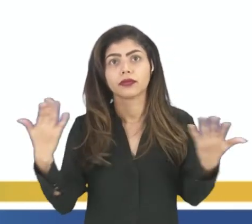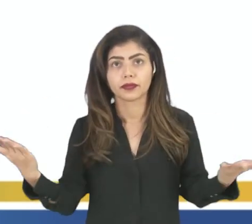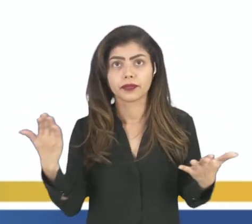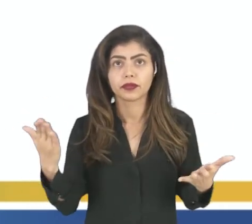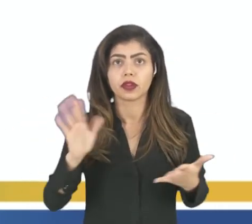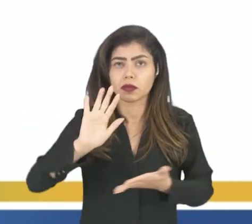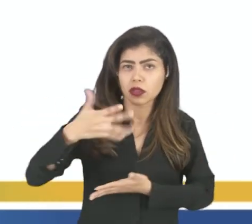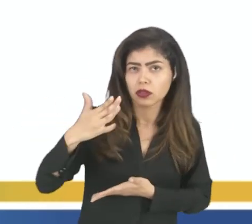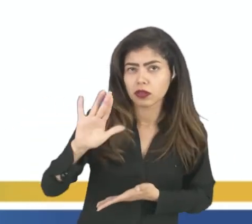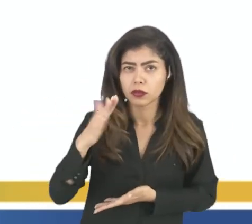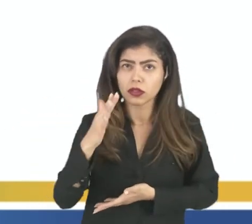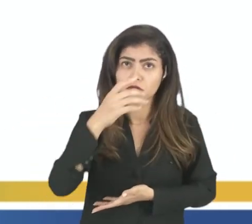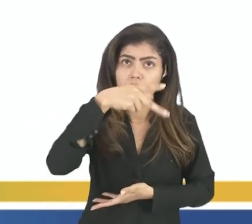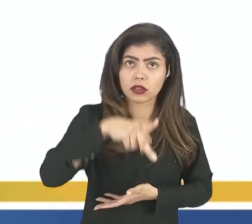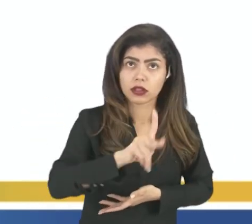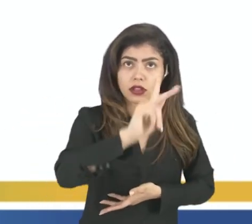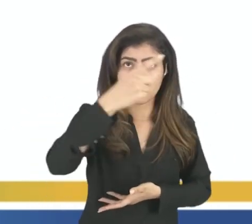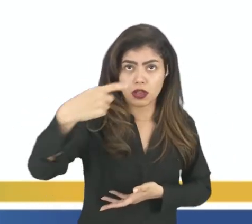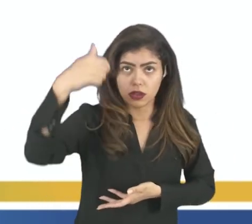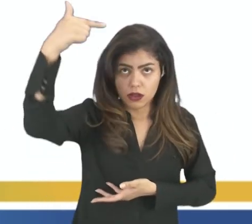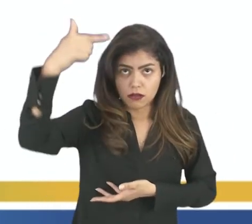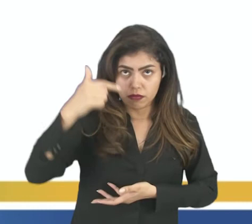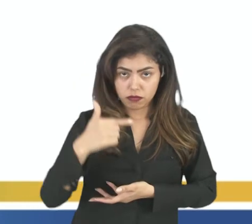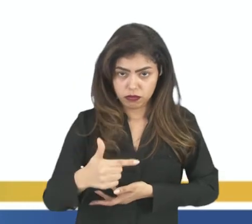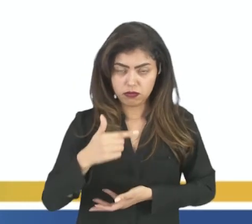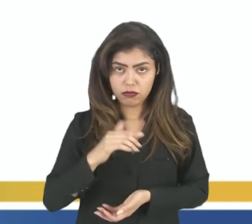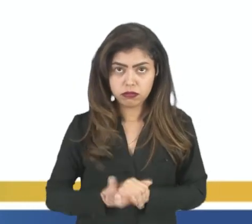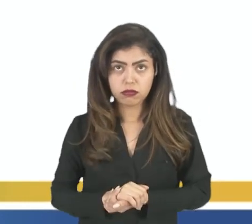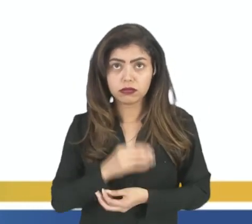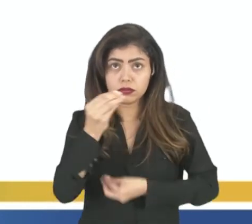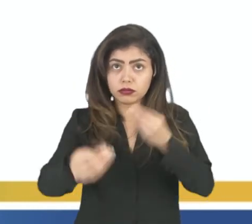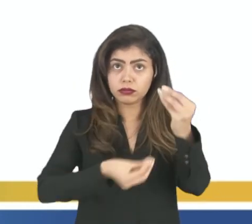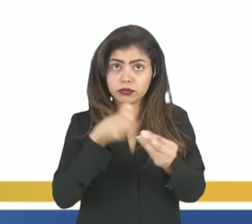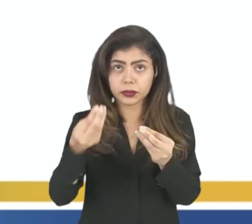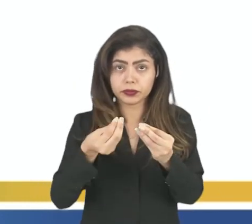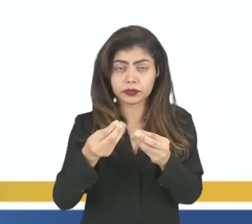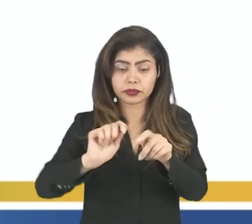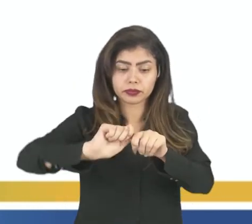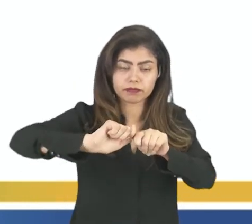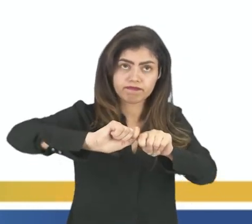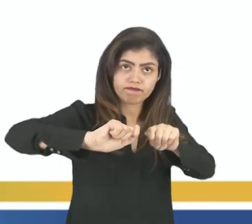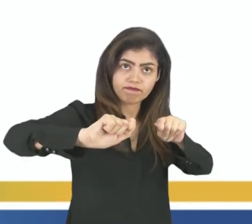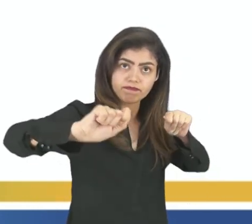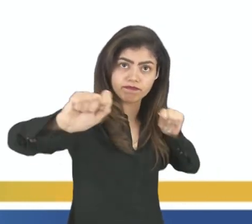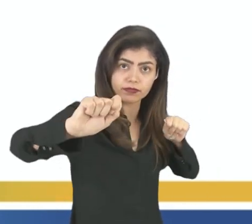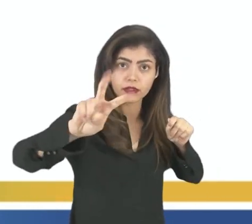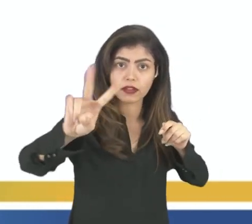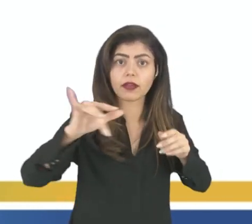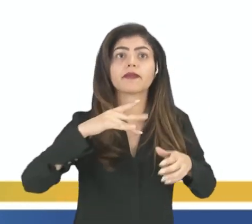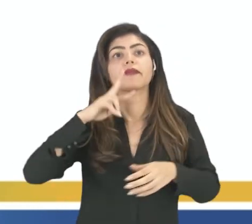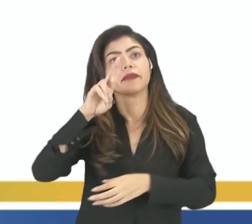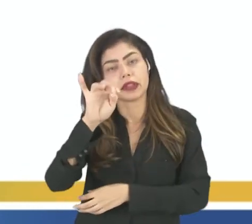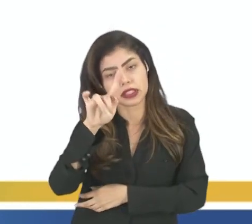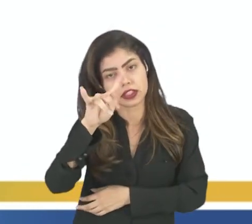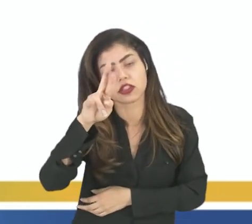elástica mais ou menos Kx ao quadrado sobre 2. E como a mola está sendo deformada, o trabalho é